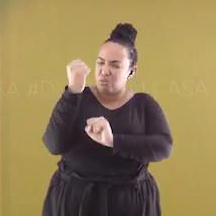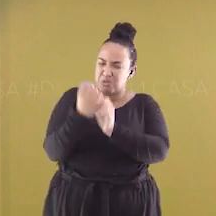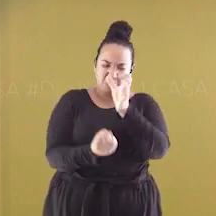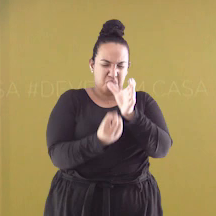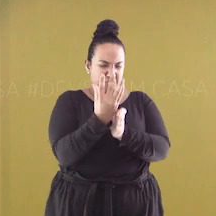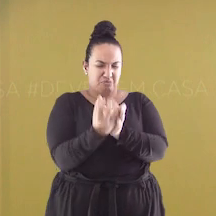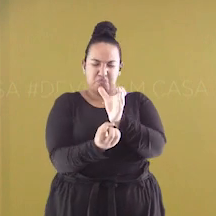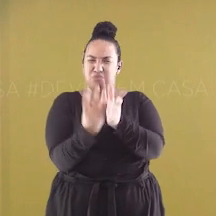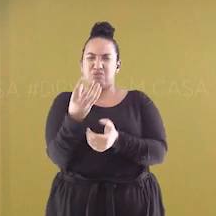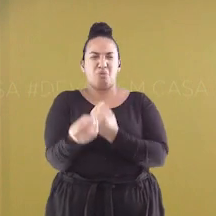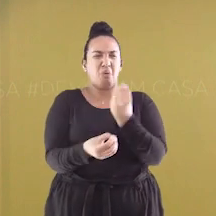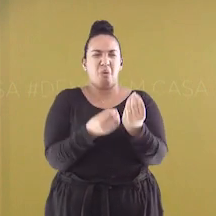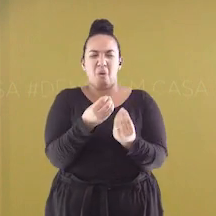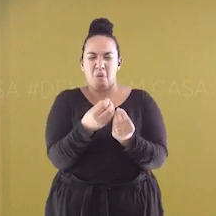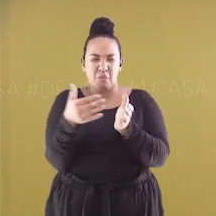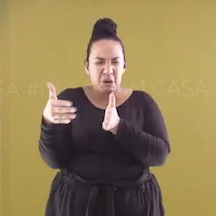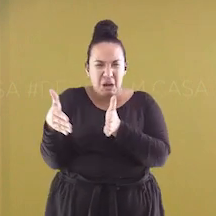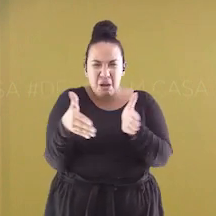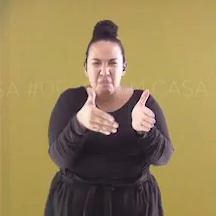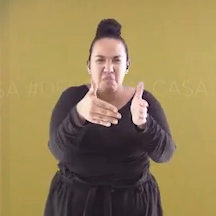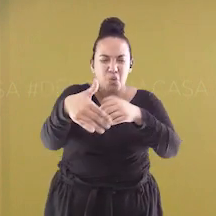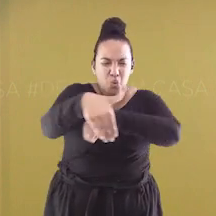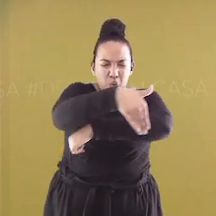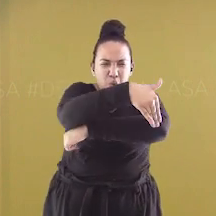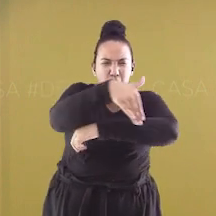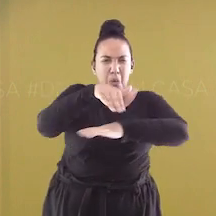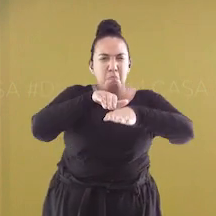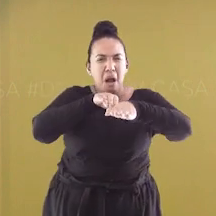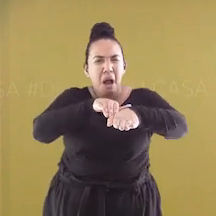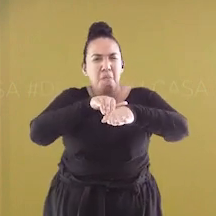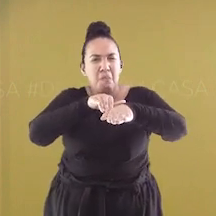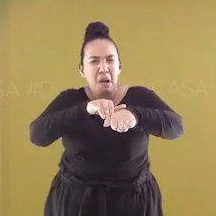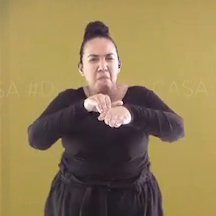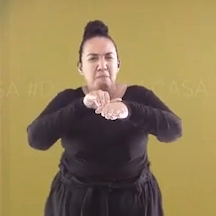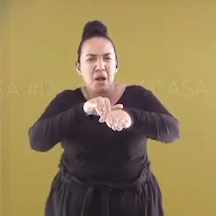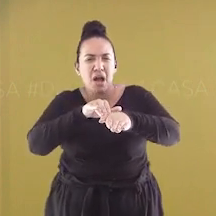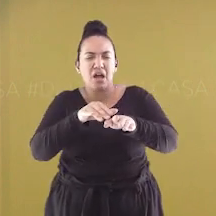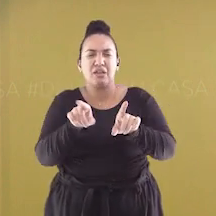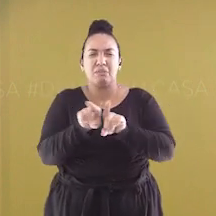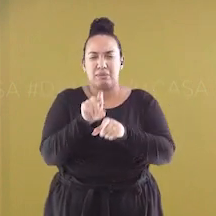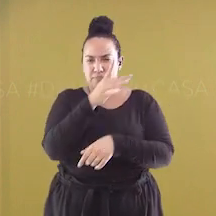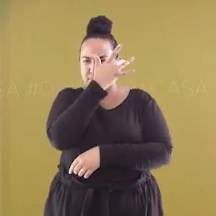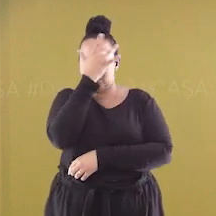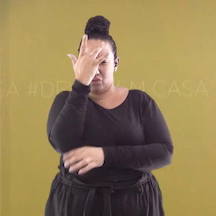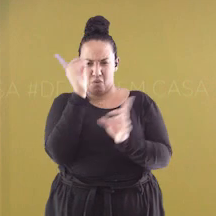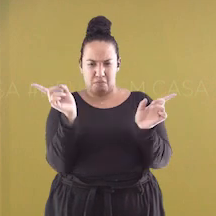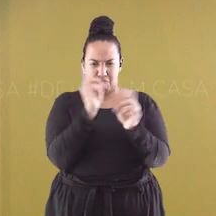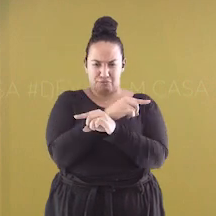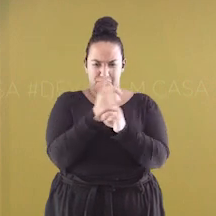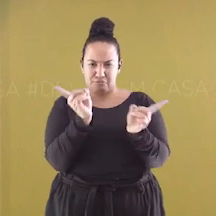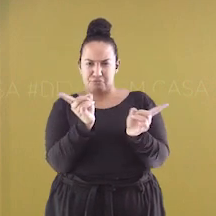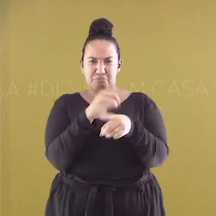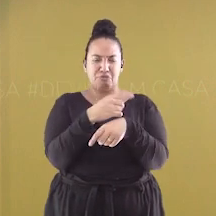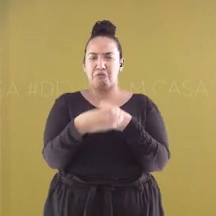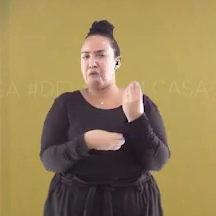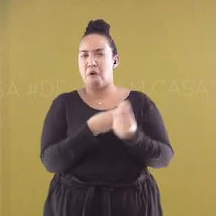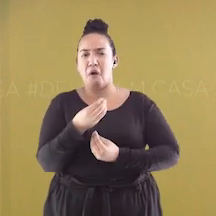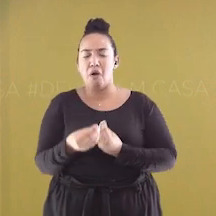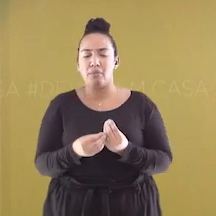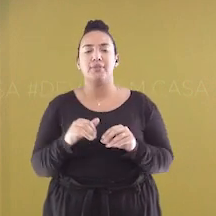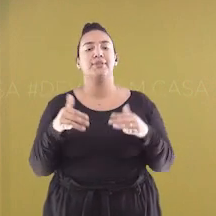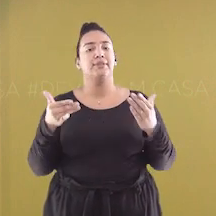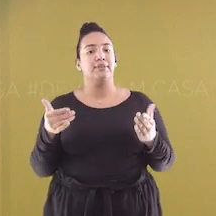indústrias, estradas, vias, os engarrafamentos e o grande vai e vem das pessoas? Todas